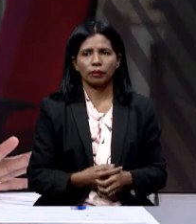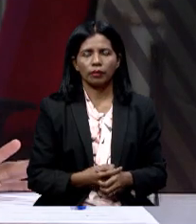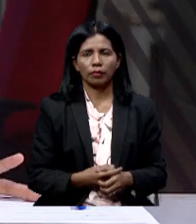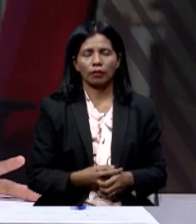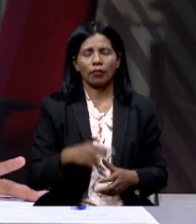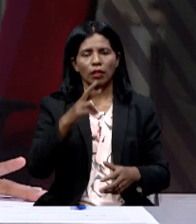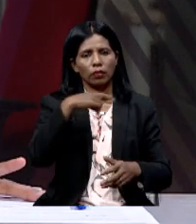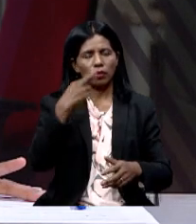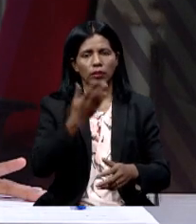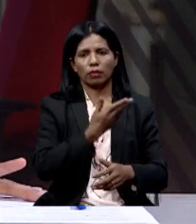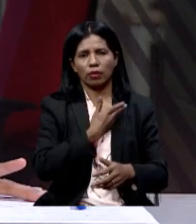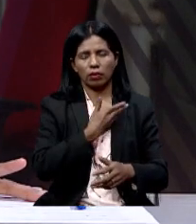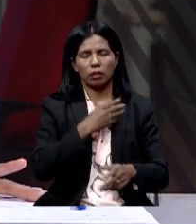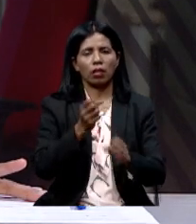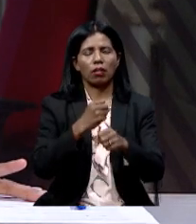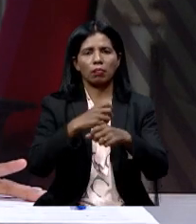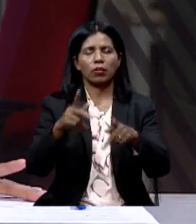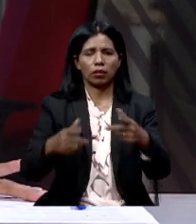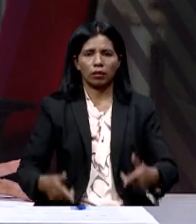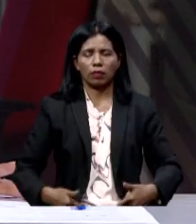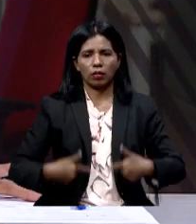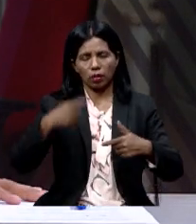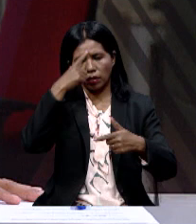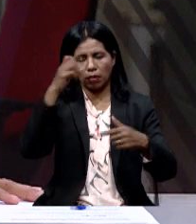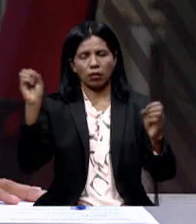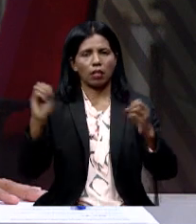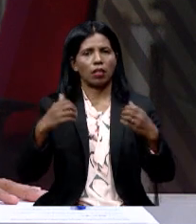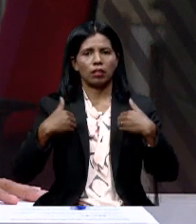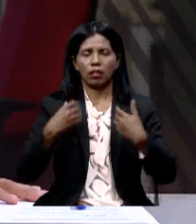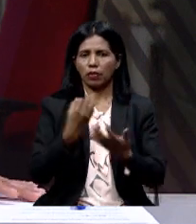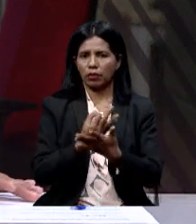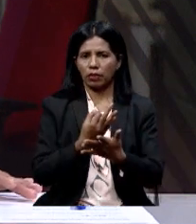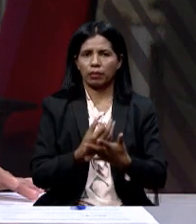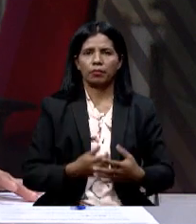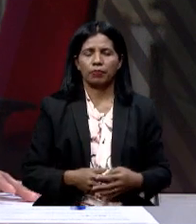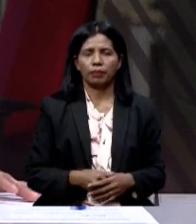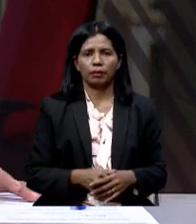Foș Folensai prejudică povochic Nimuri și tambălăie rendimentul.